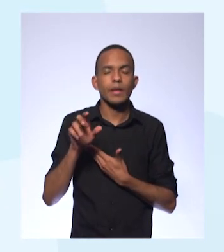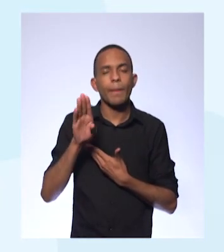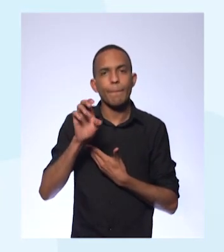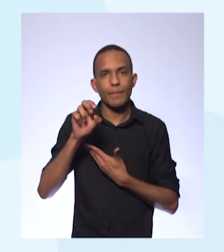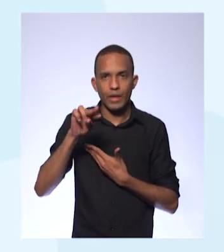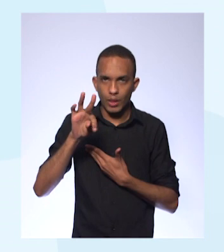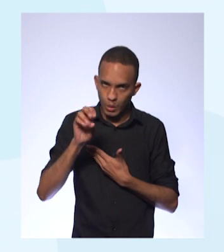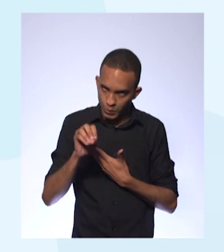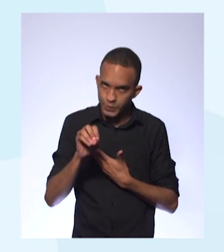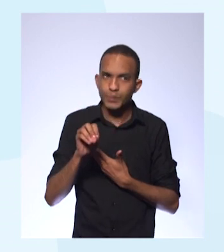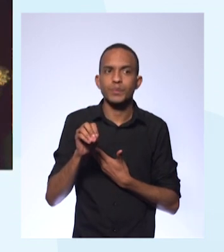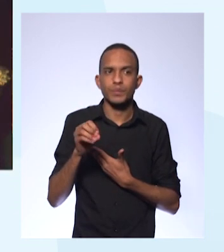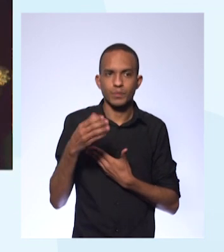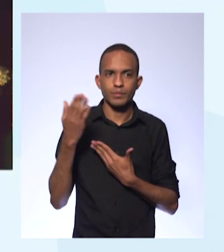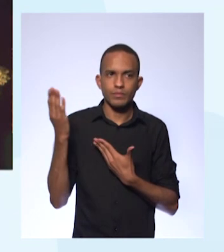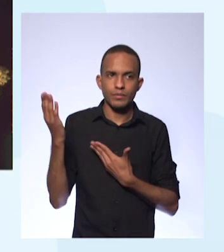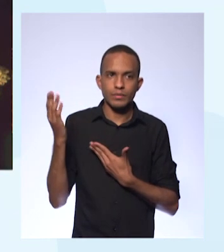Bento Gonçalves,